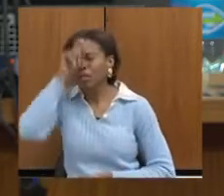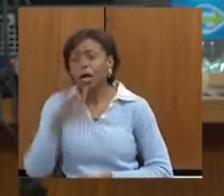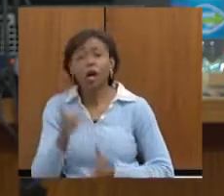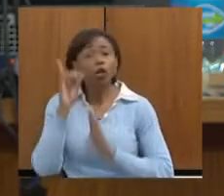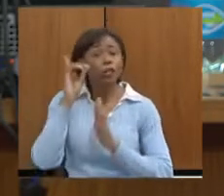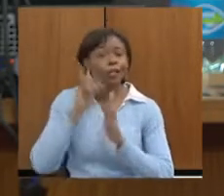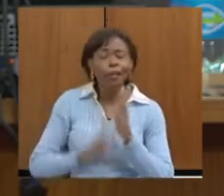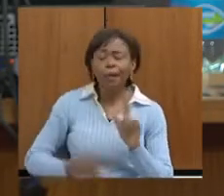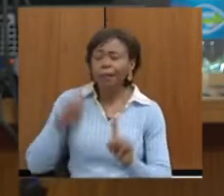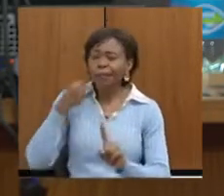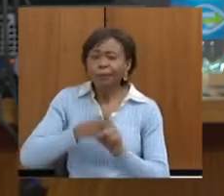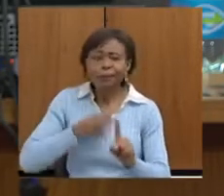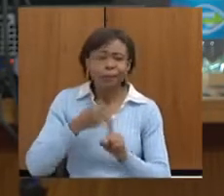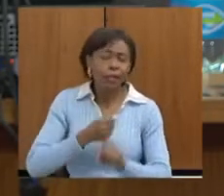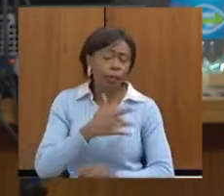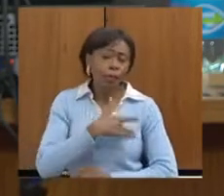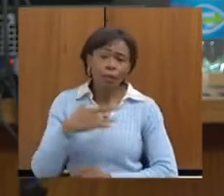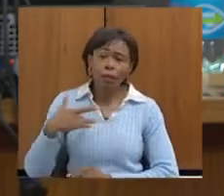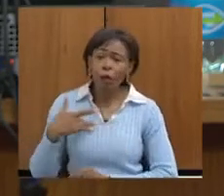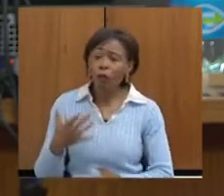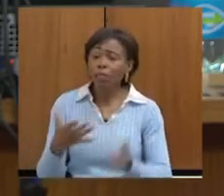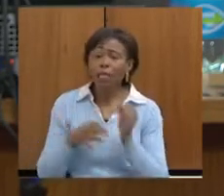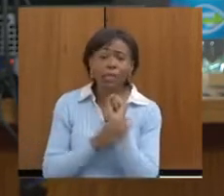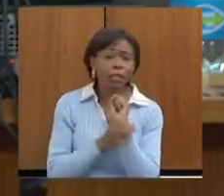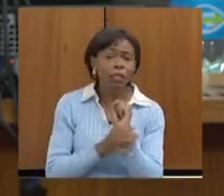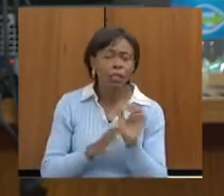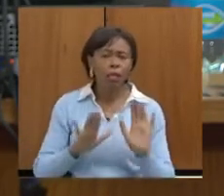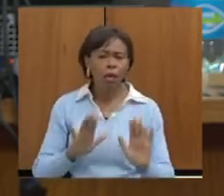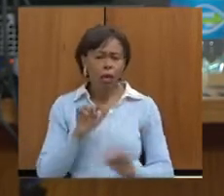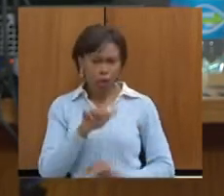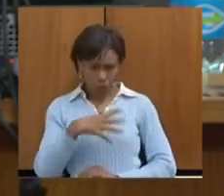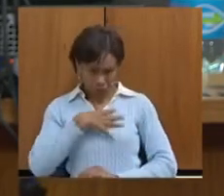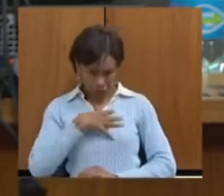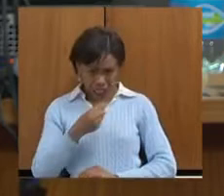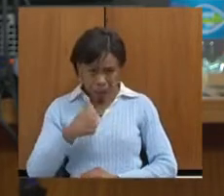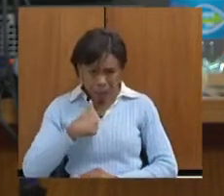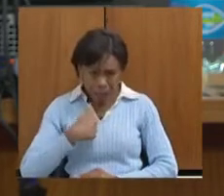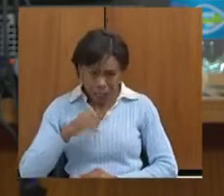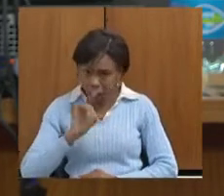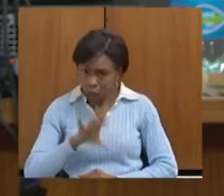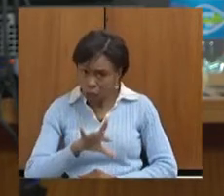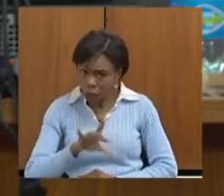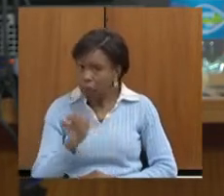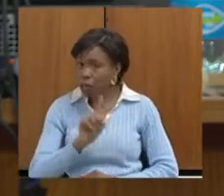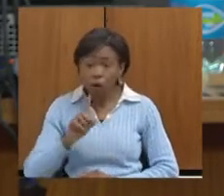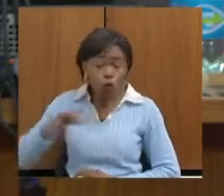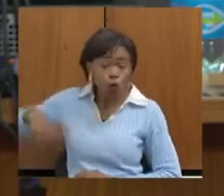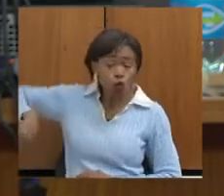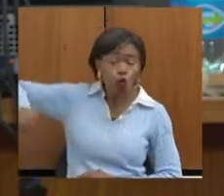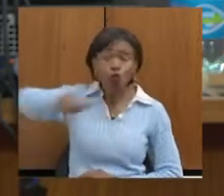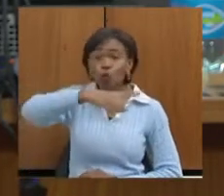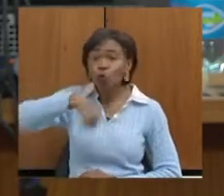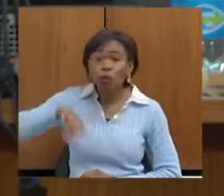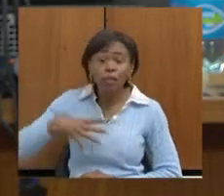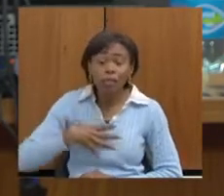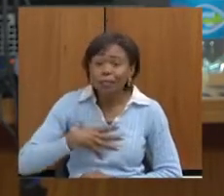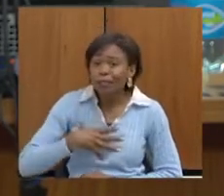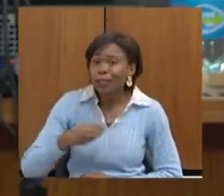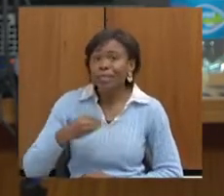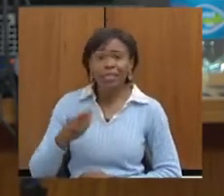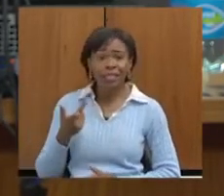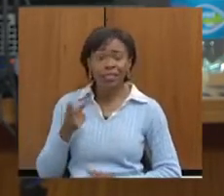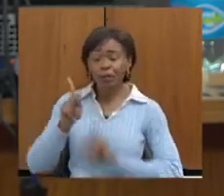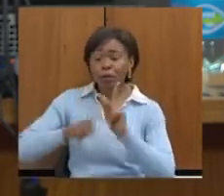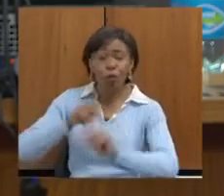a tratamento direito à saúde e não é a Sofia de Simone são as sofias da bacia está se falando